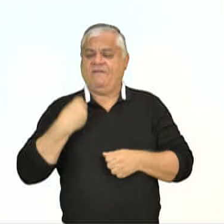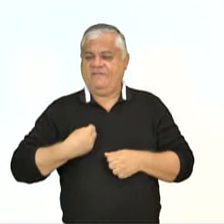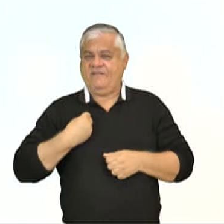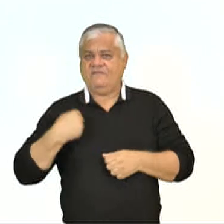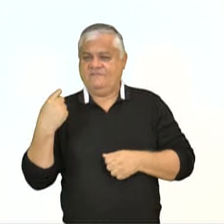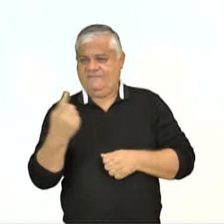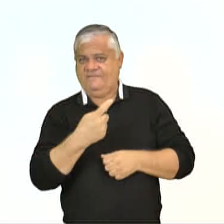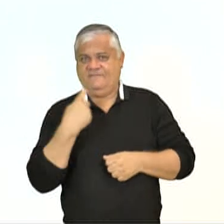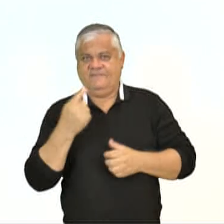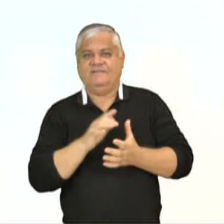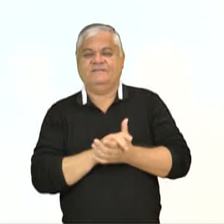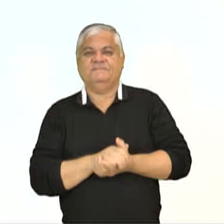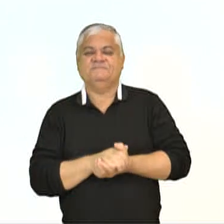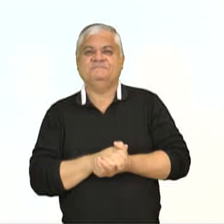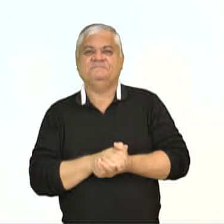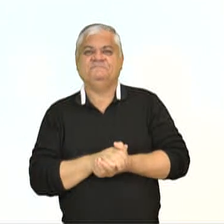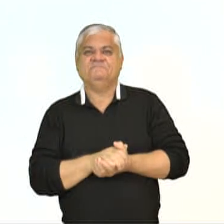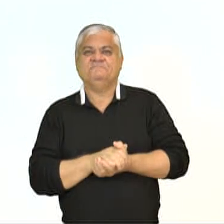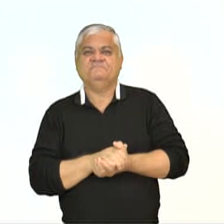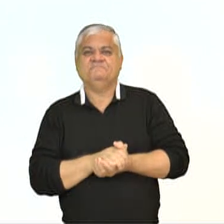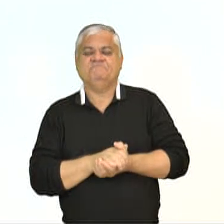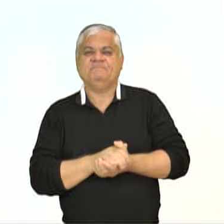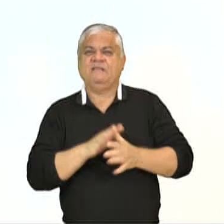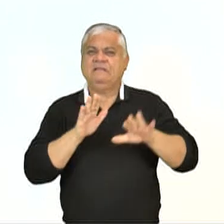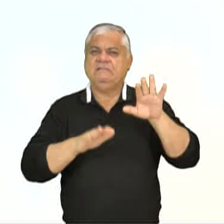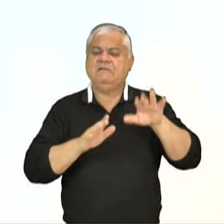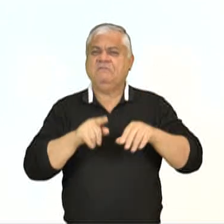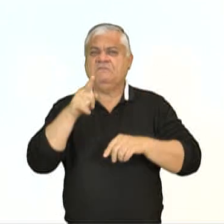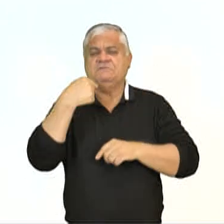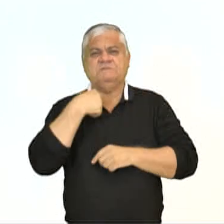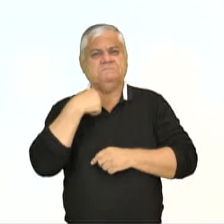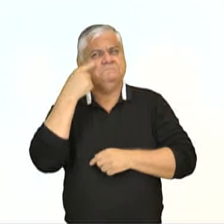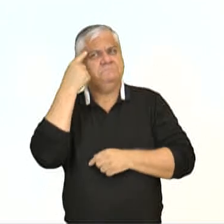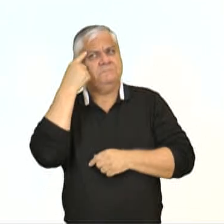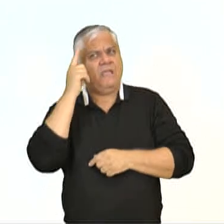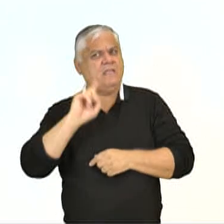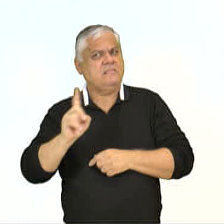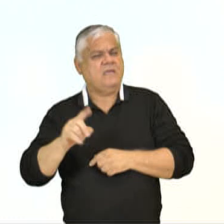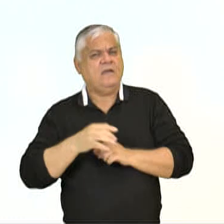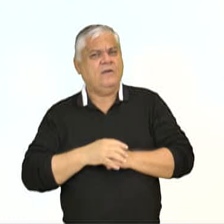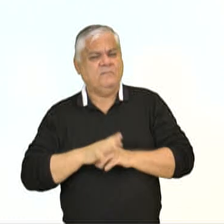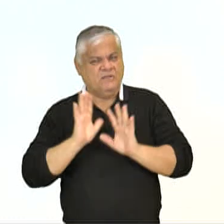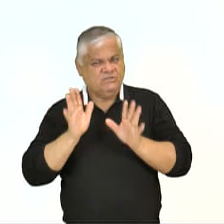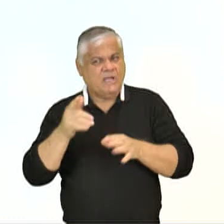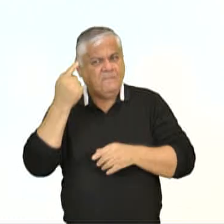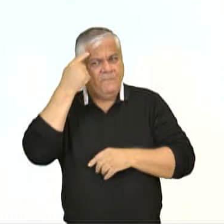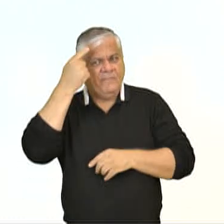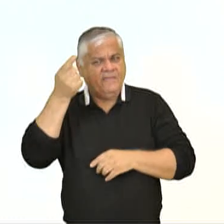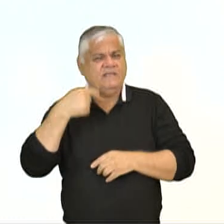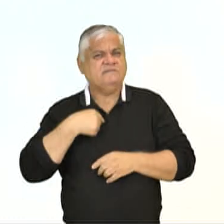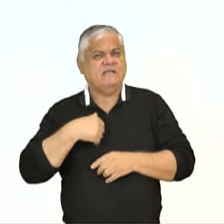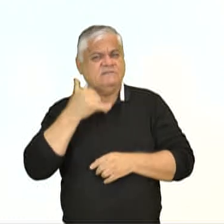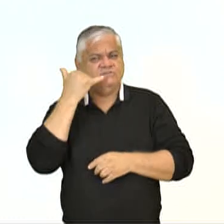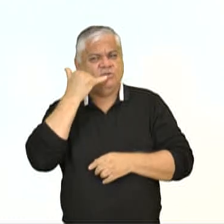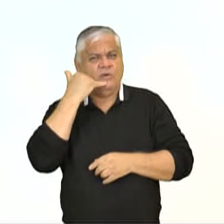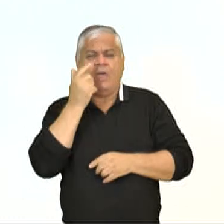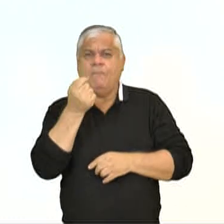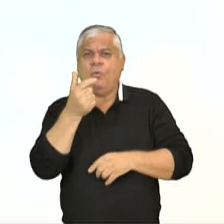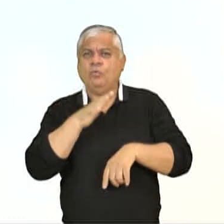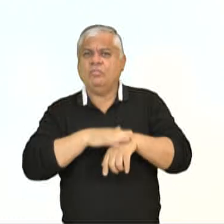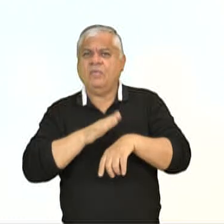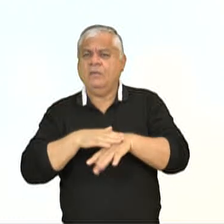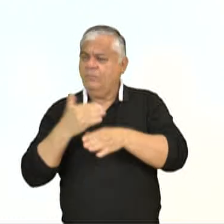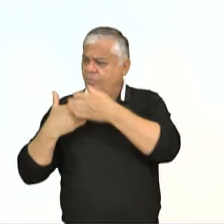Vidas. Talvez você ainda não tenha pensado nisso, mas já imaginou que o celular existe há pouco